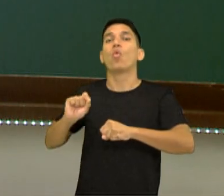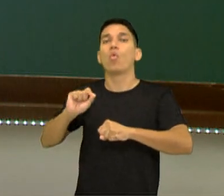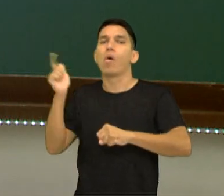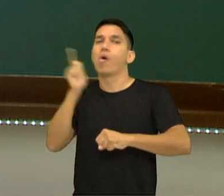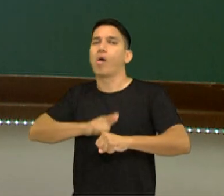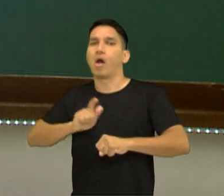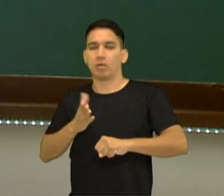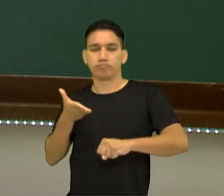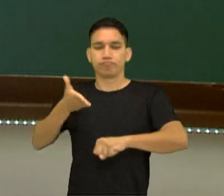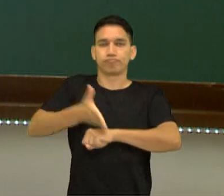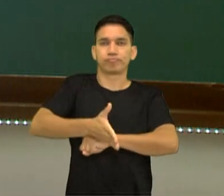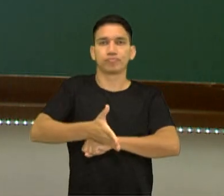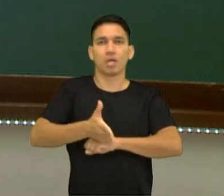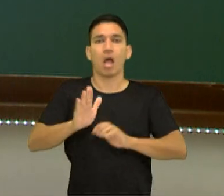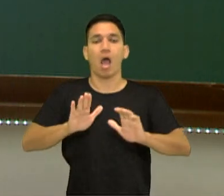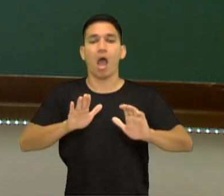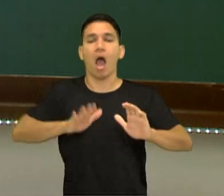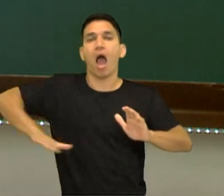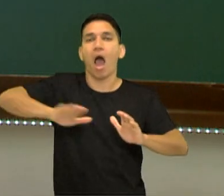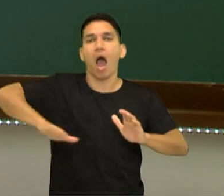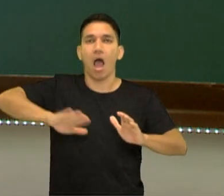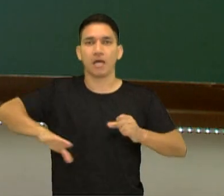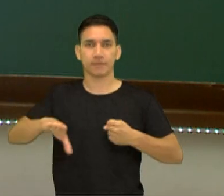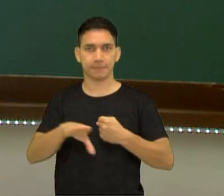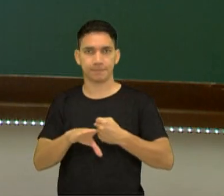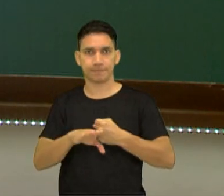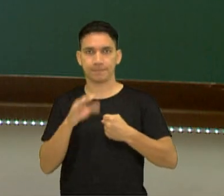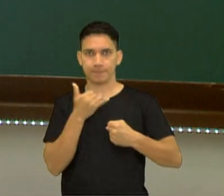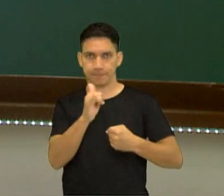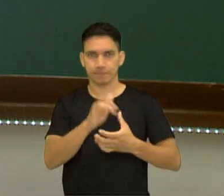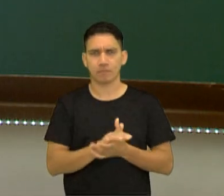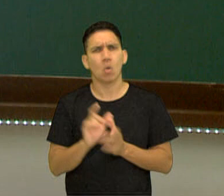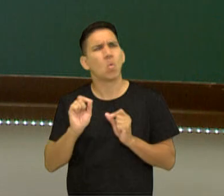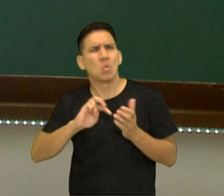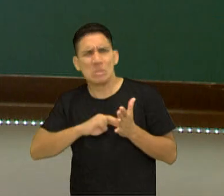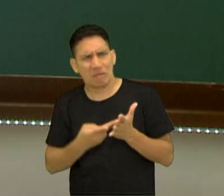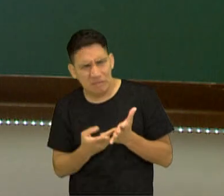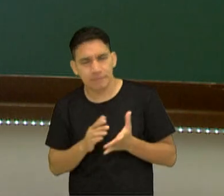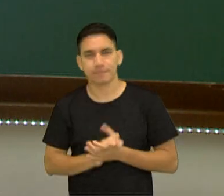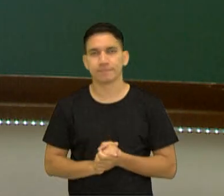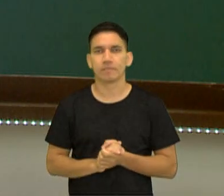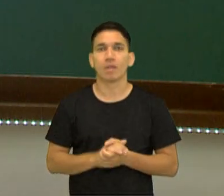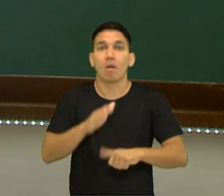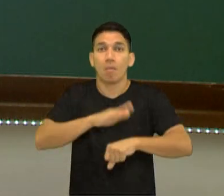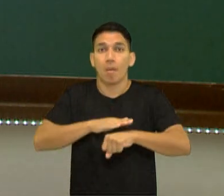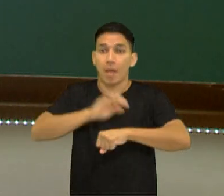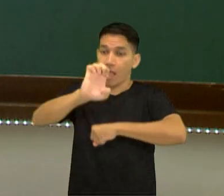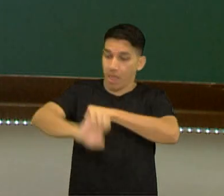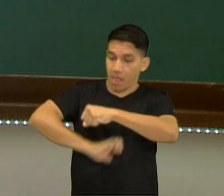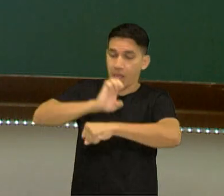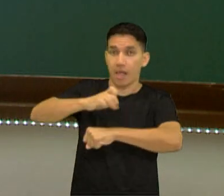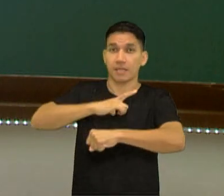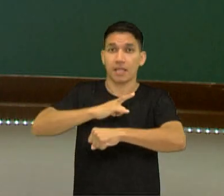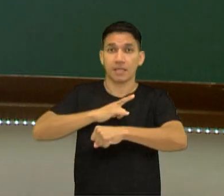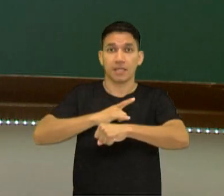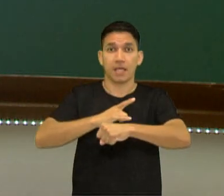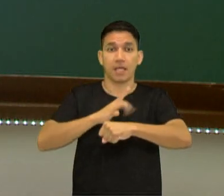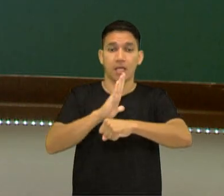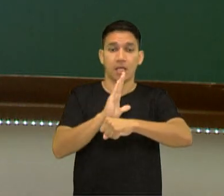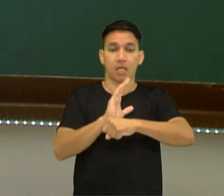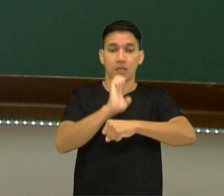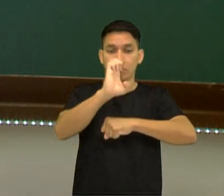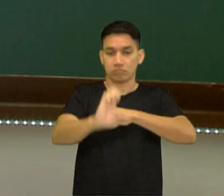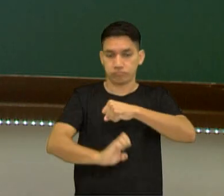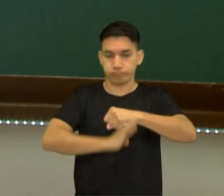estados intermediários de energia. O que ele quer dizer com isso? Que uma vez que o elétron está num nível, ele pode passar para o